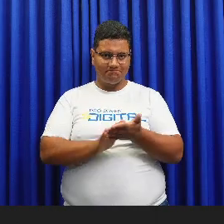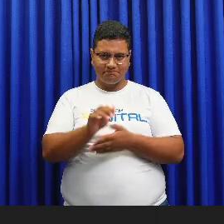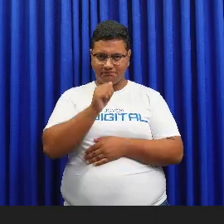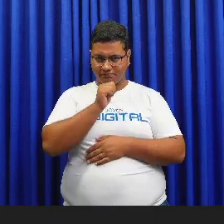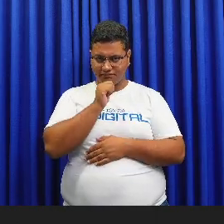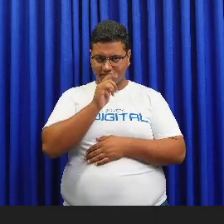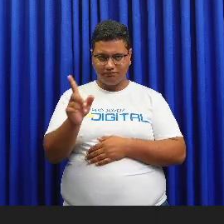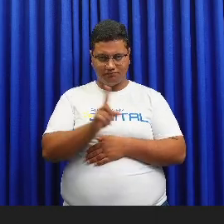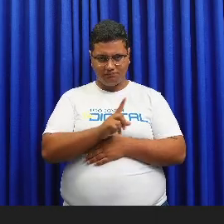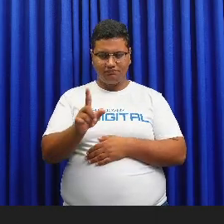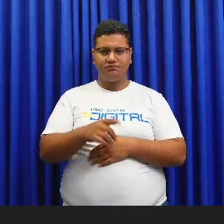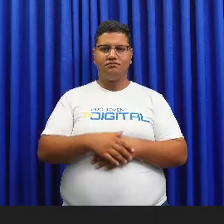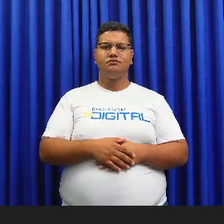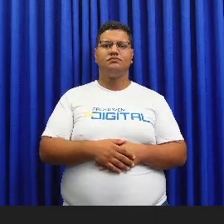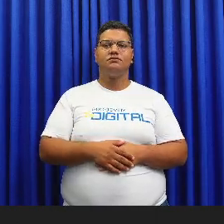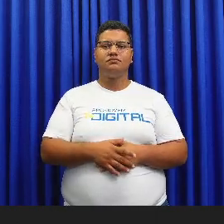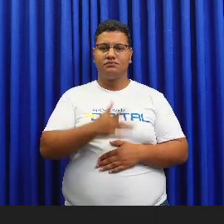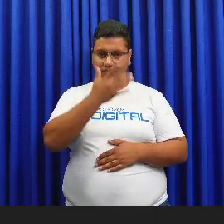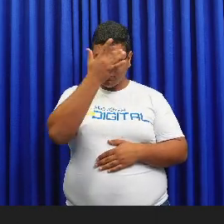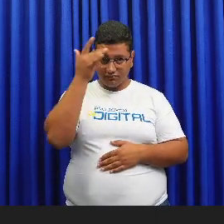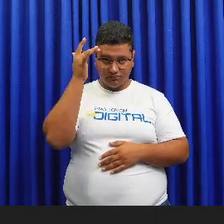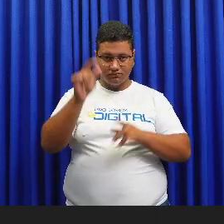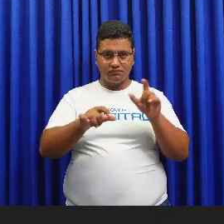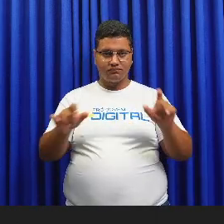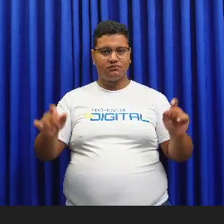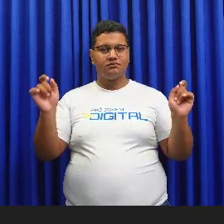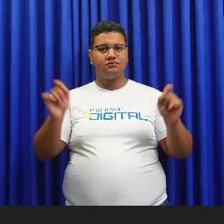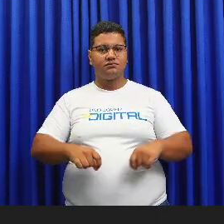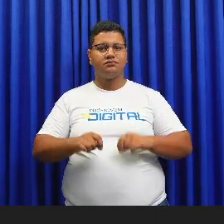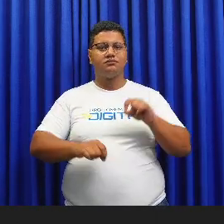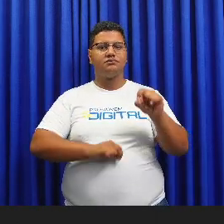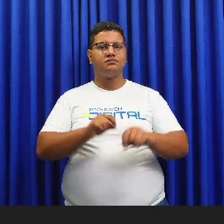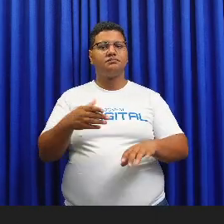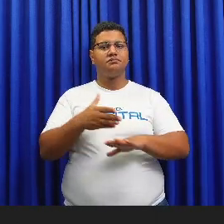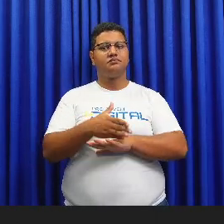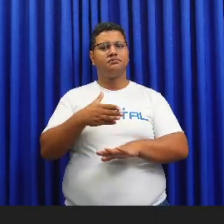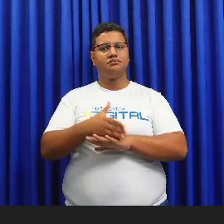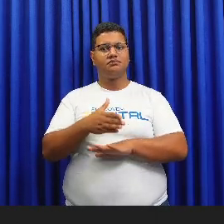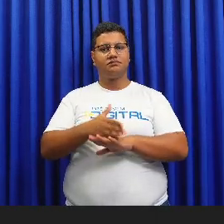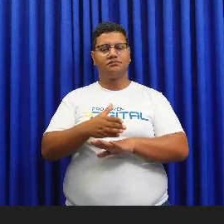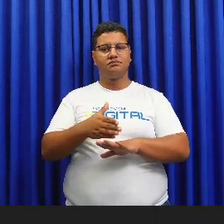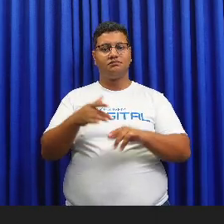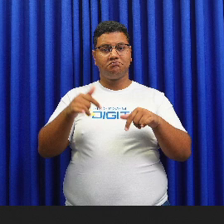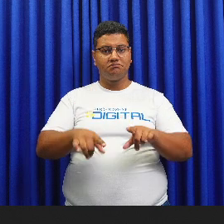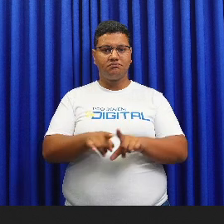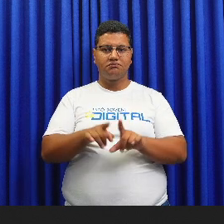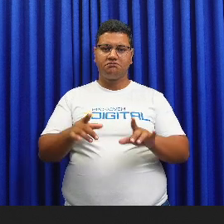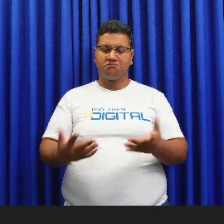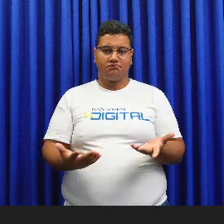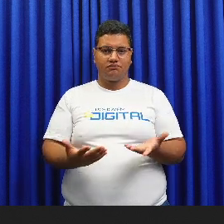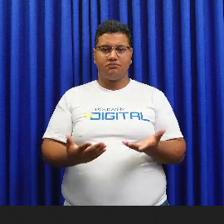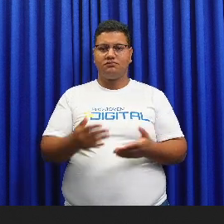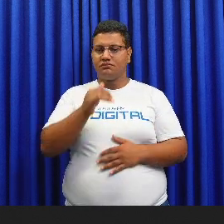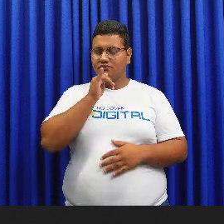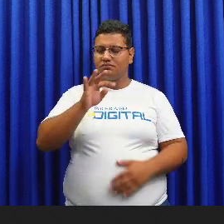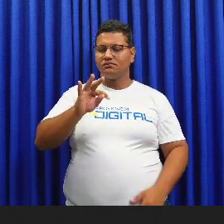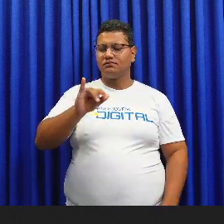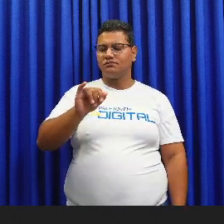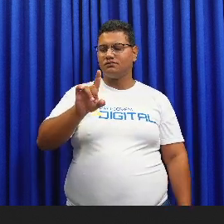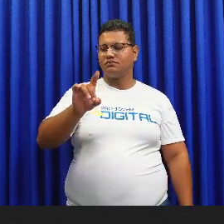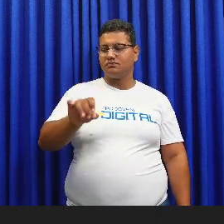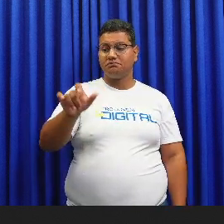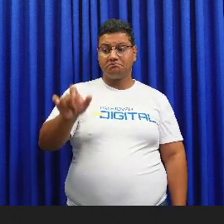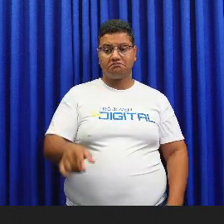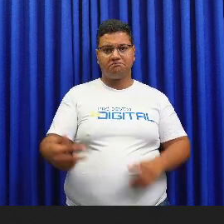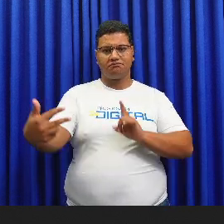vai aparecer aqui para mim as pessoas que podem participar como membro, tá? Mas vamos supor que eu coloquei aqui Thiago Calado, ele